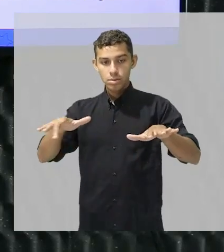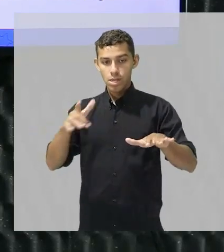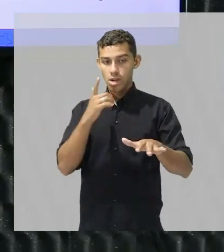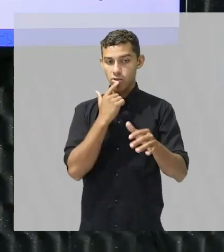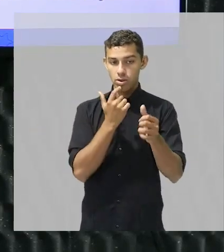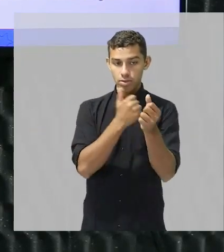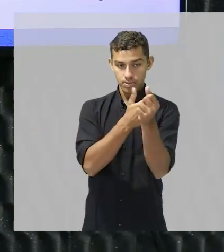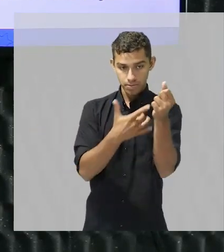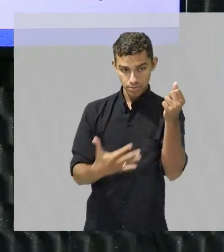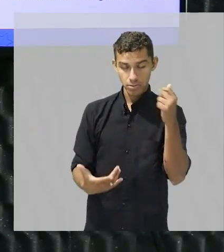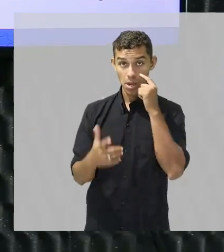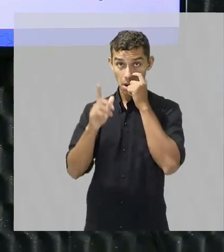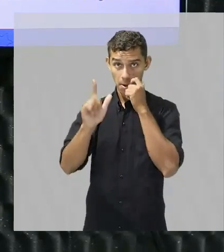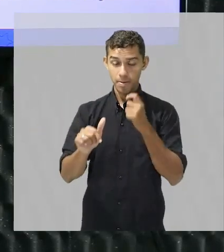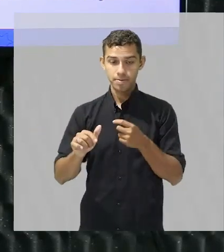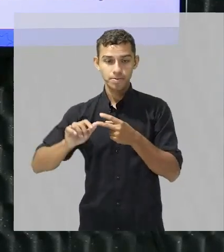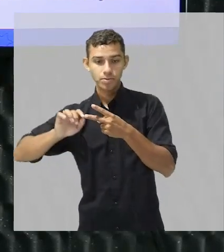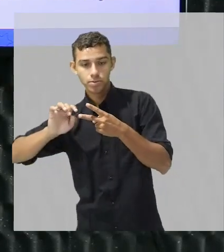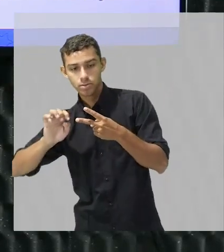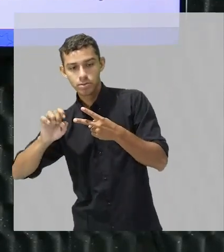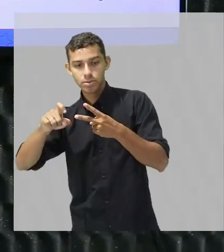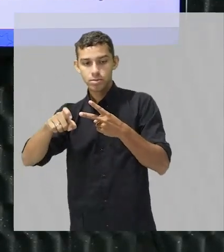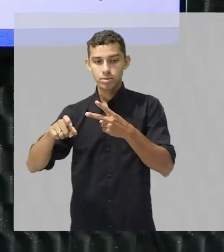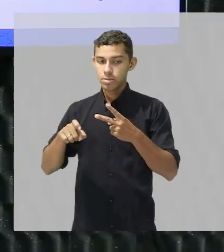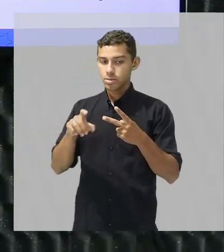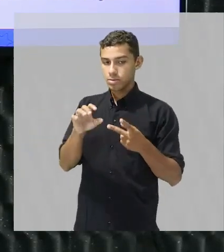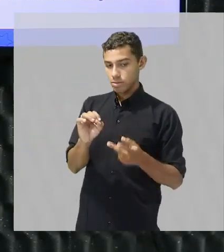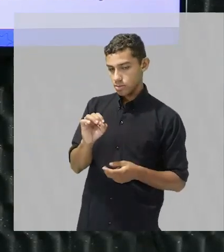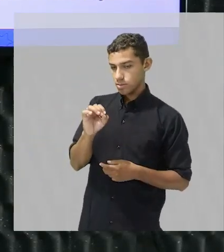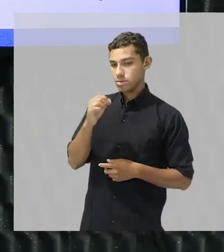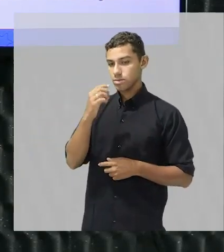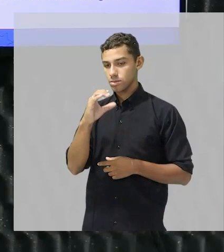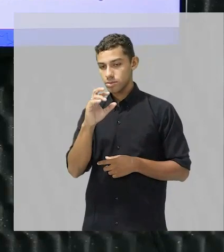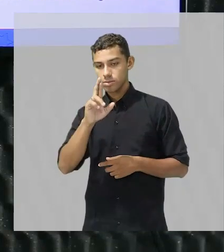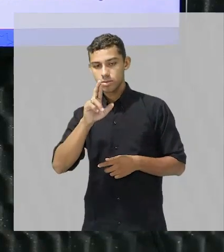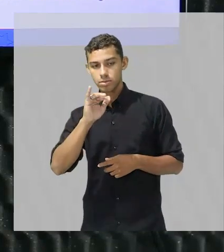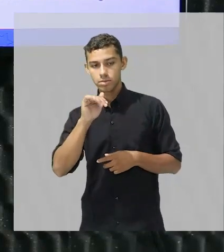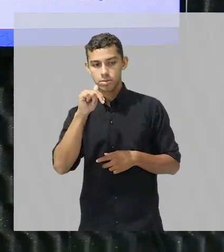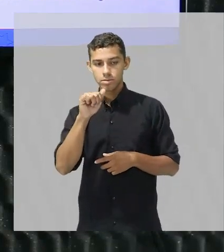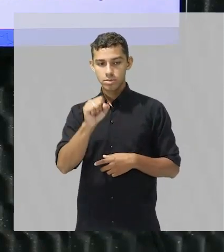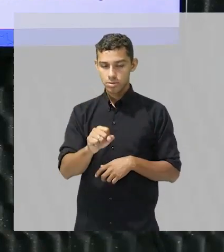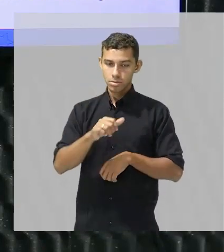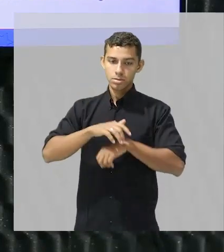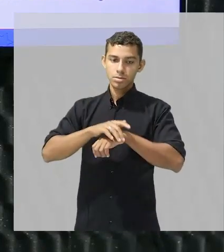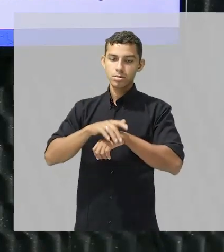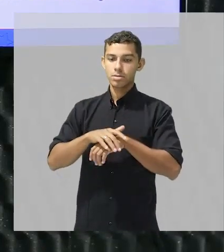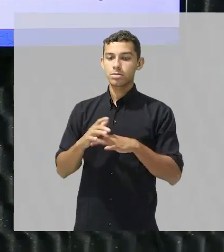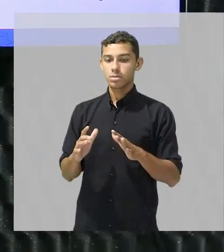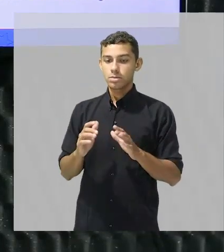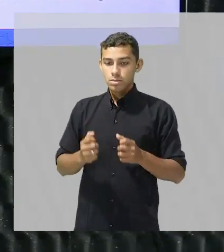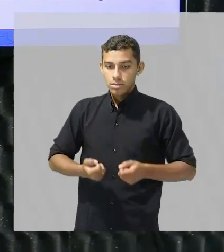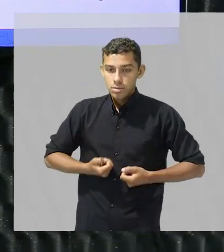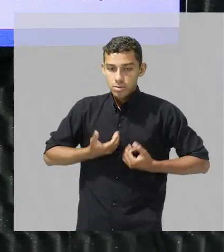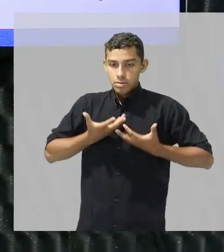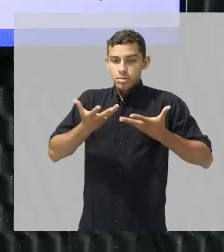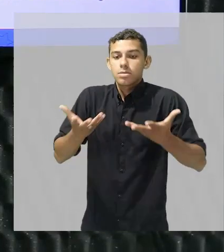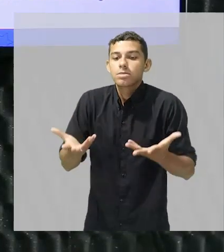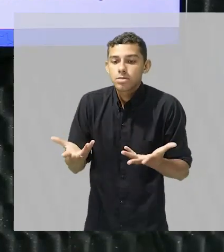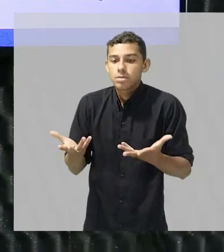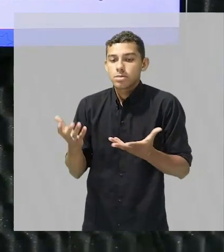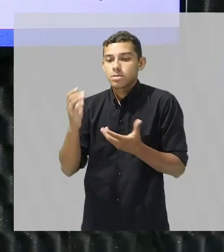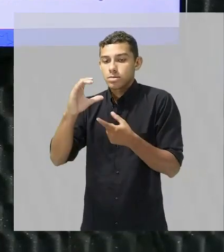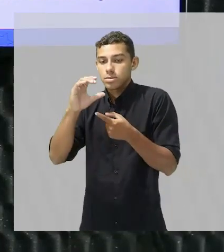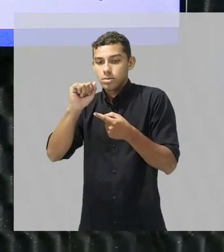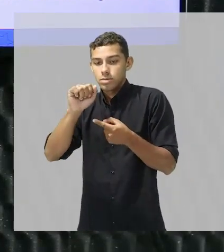sanguínea. A glândula exócrina, ela libera secreções em cavidades internas